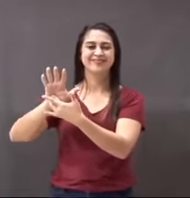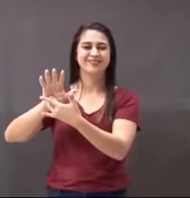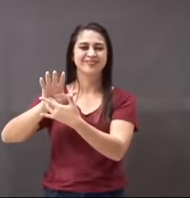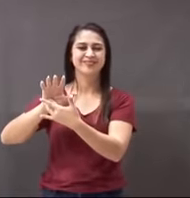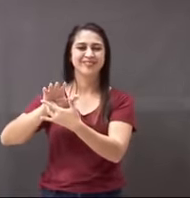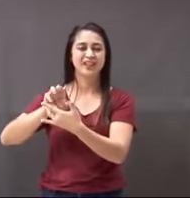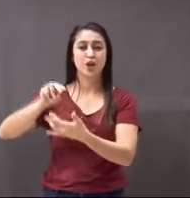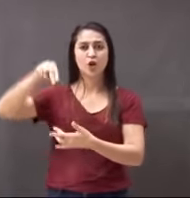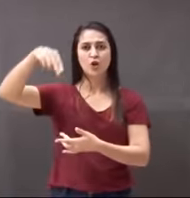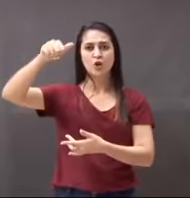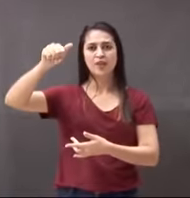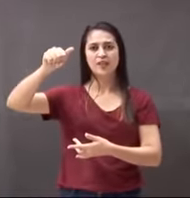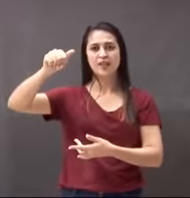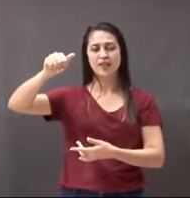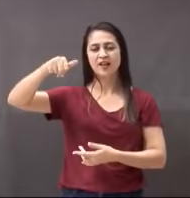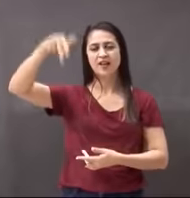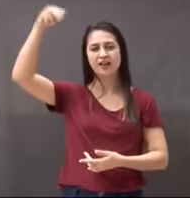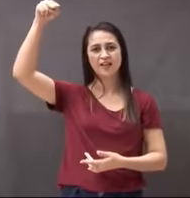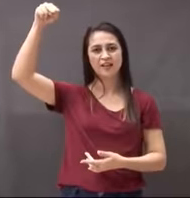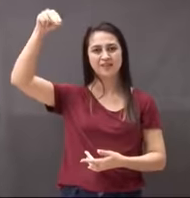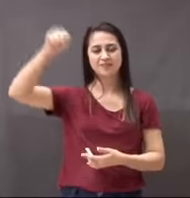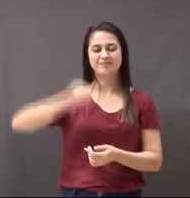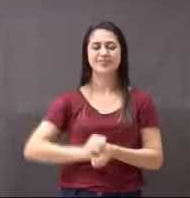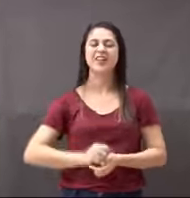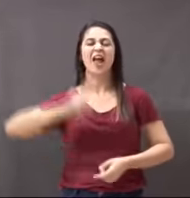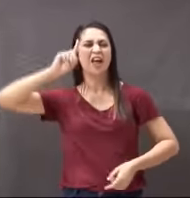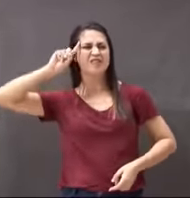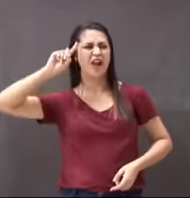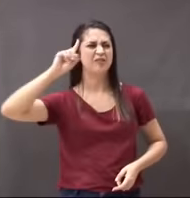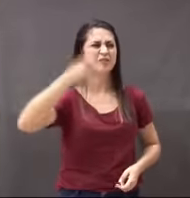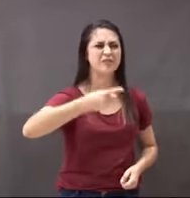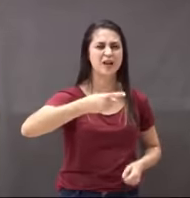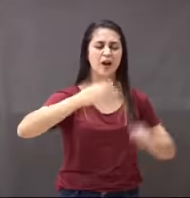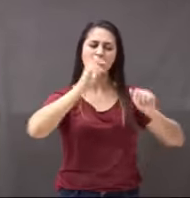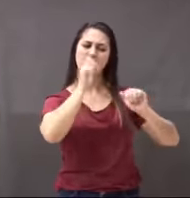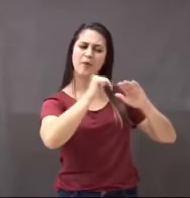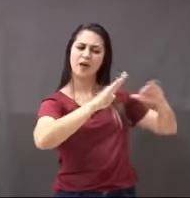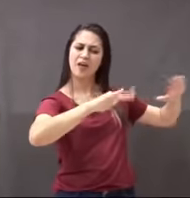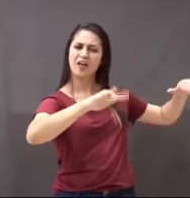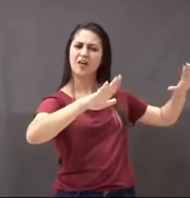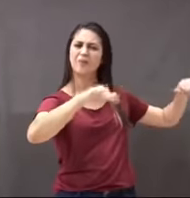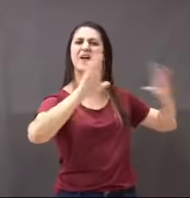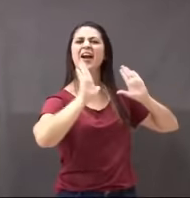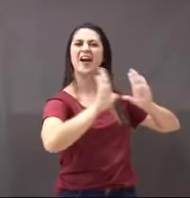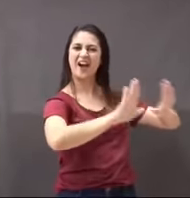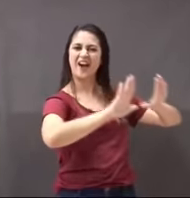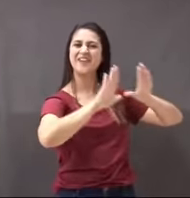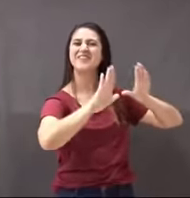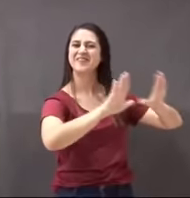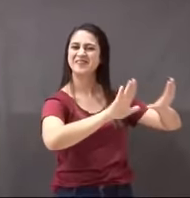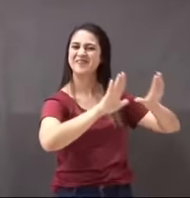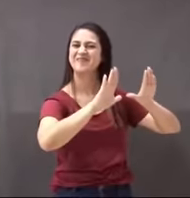o Nazareno, e já dei ordens para acalmar o mar.